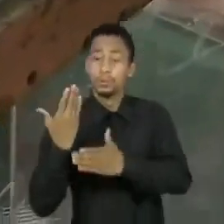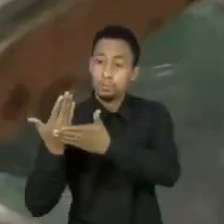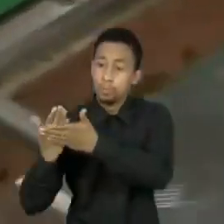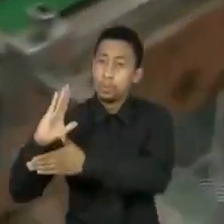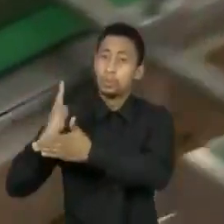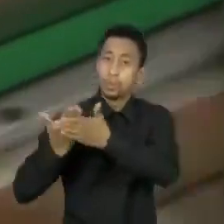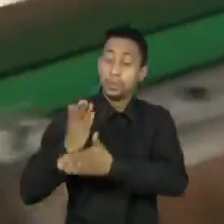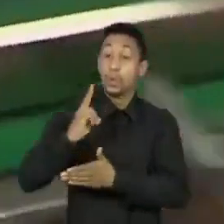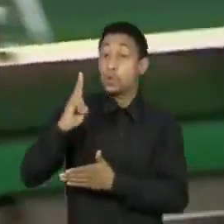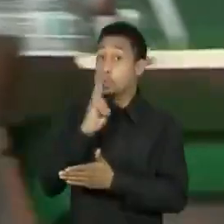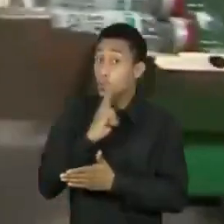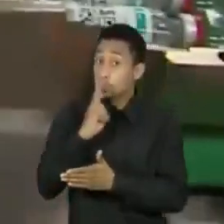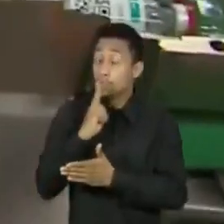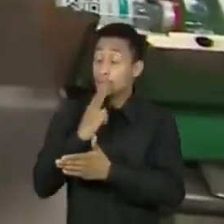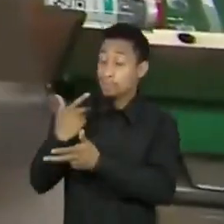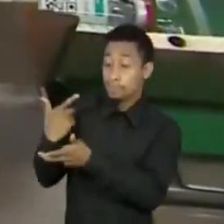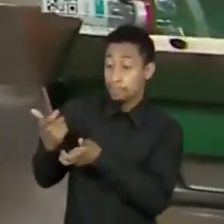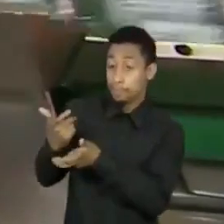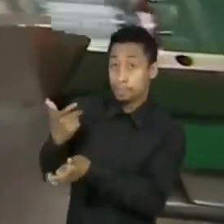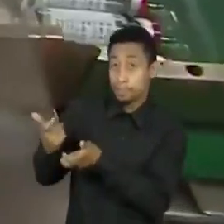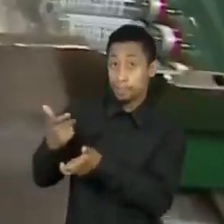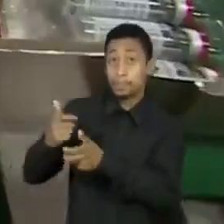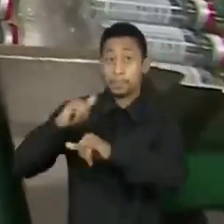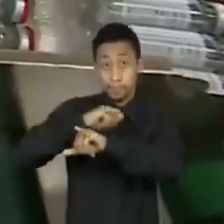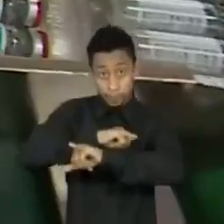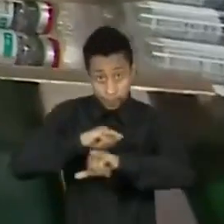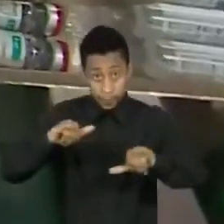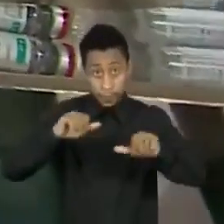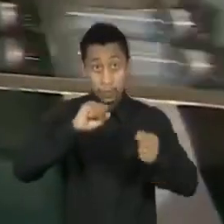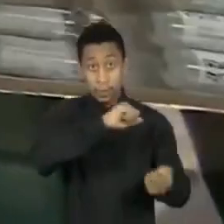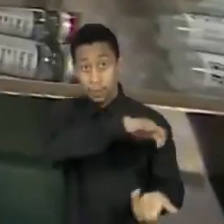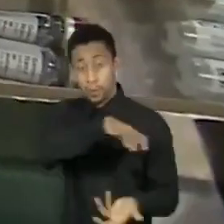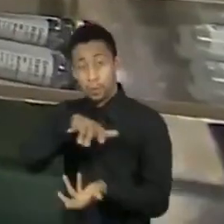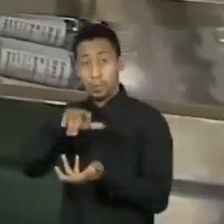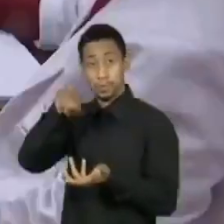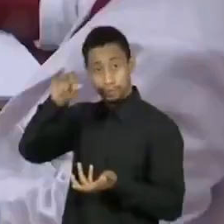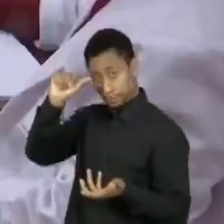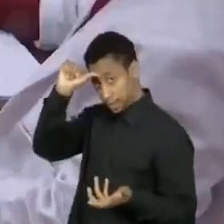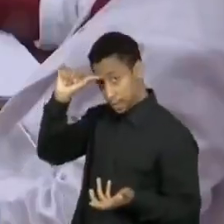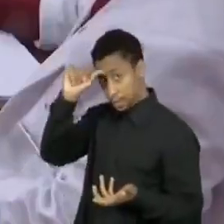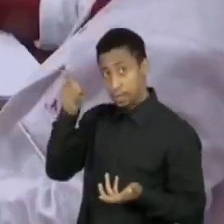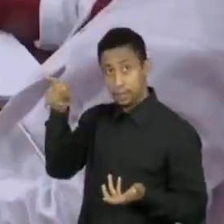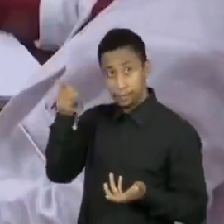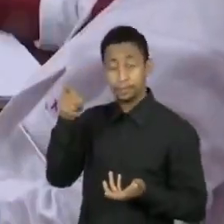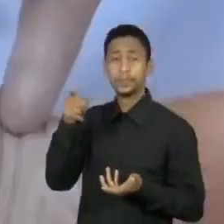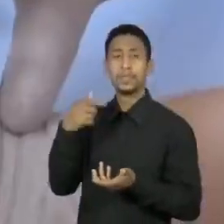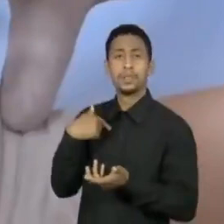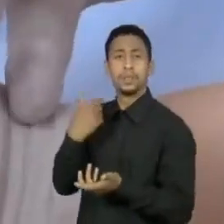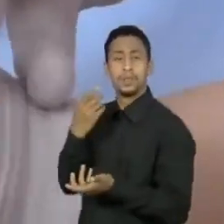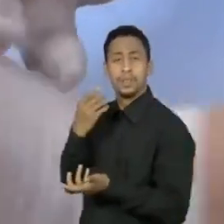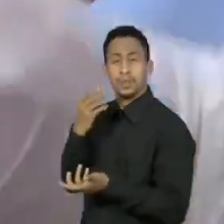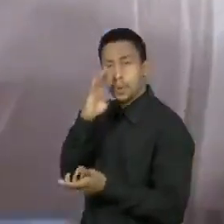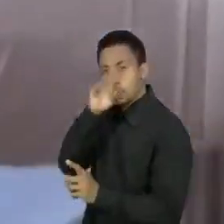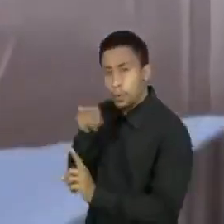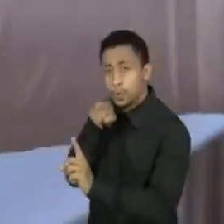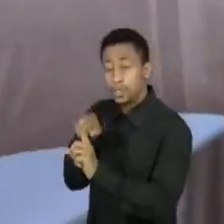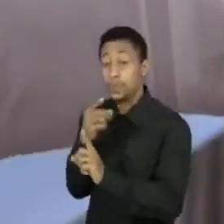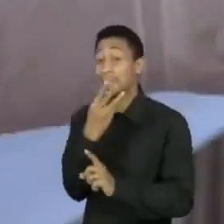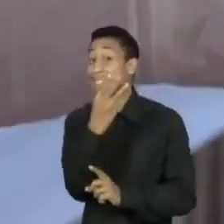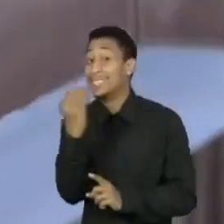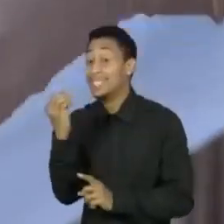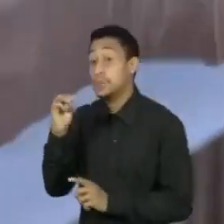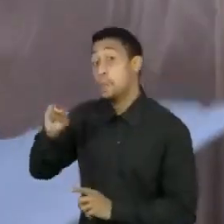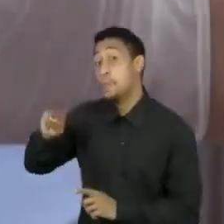aprovação de emergência para ser usada na campanha de inoculação em massa da Índia, que pretende vacinar cerca de 300 milhões